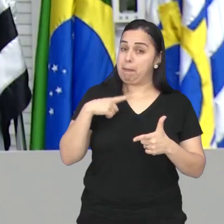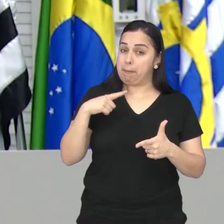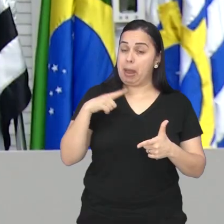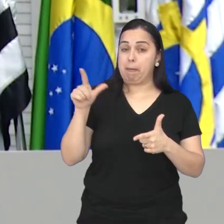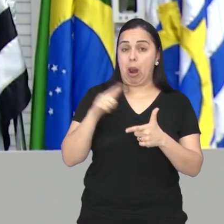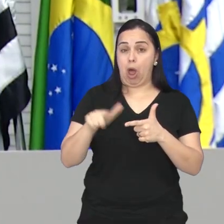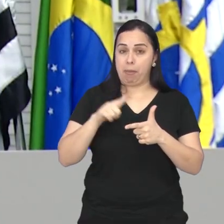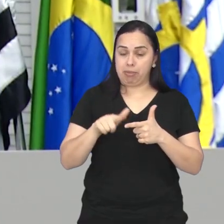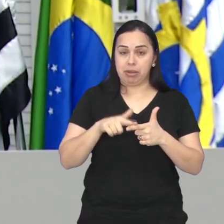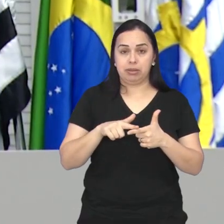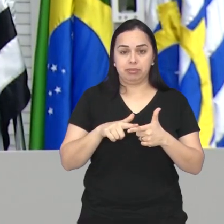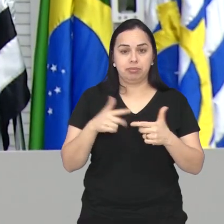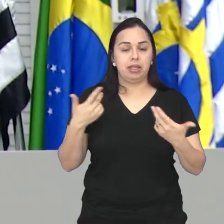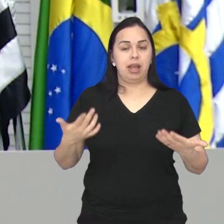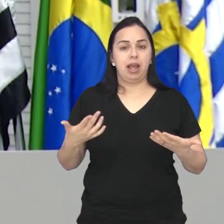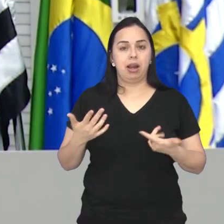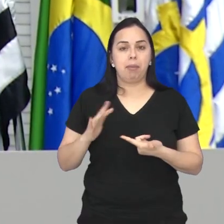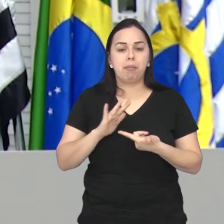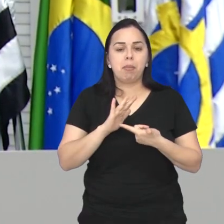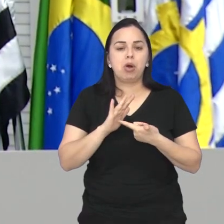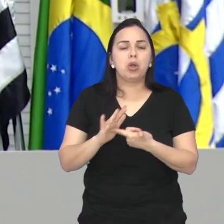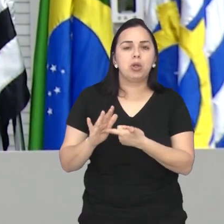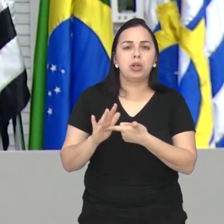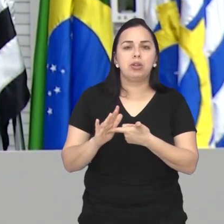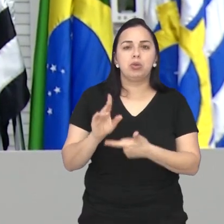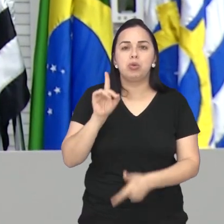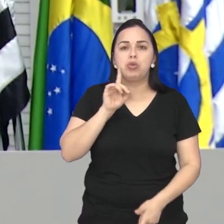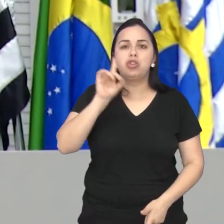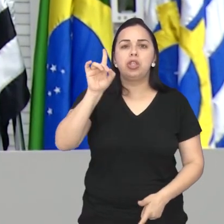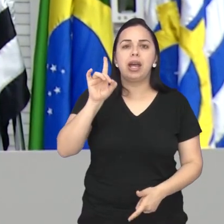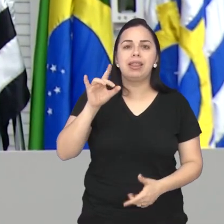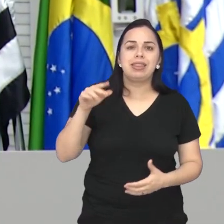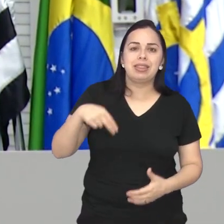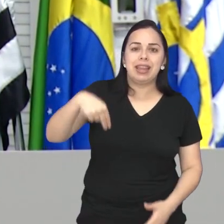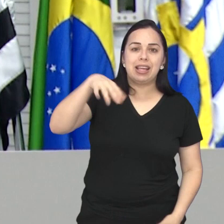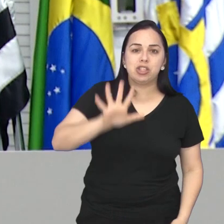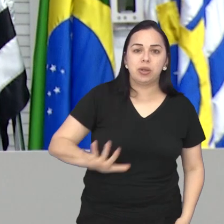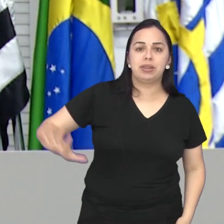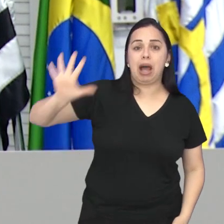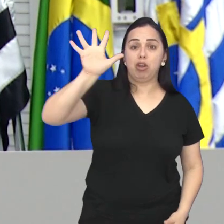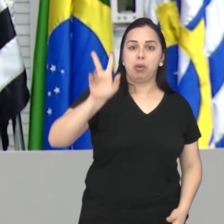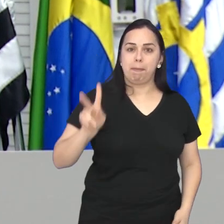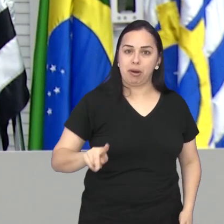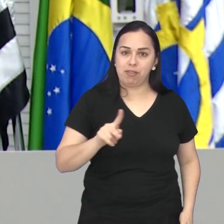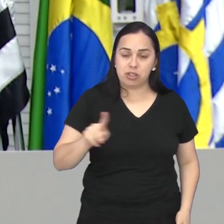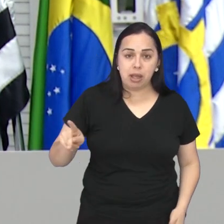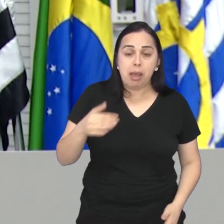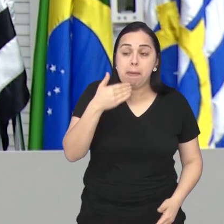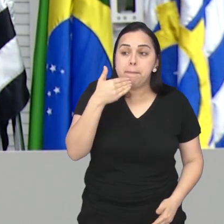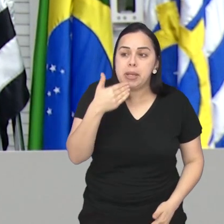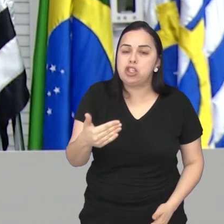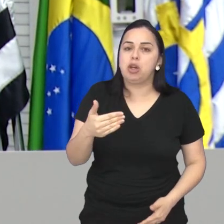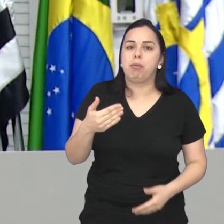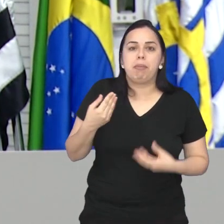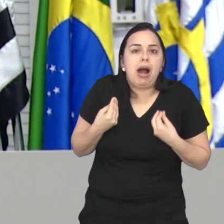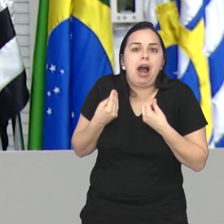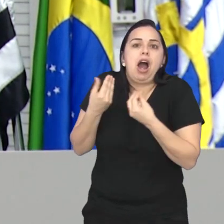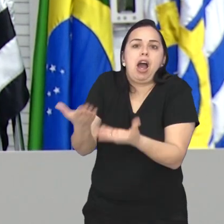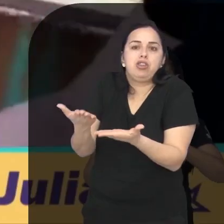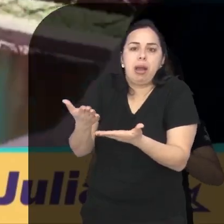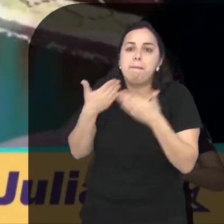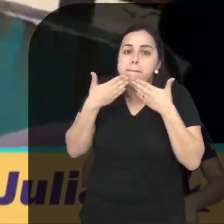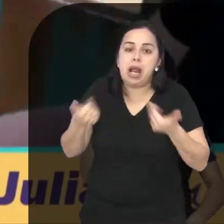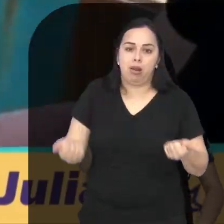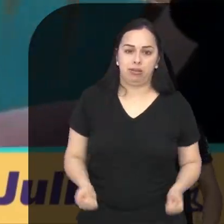cidade. Para debater o assunto, a parlamentar citou o Dia Nacional dos Profissionais da Educação e cobrou melhorias para a